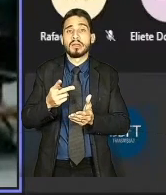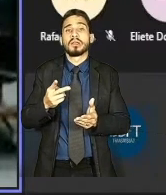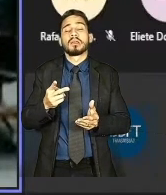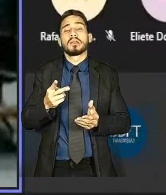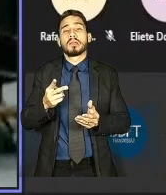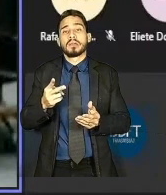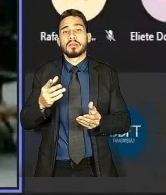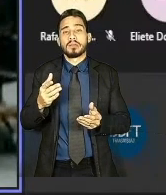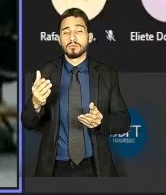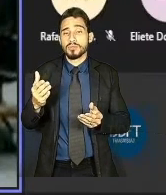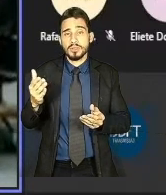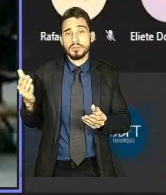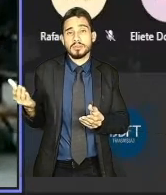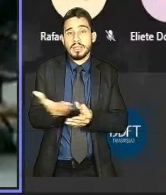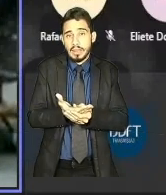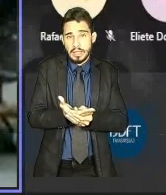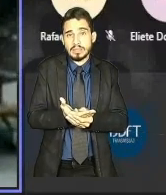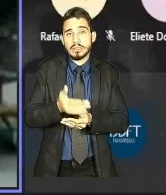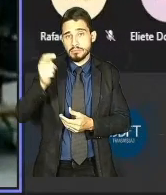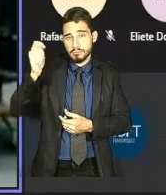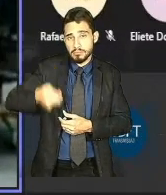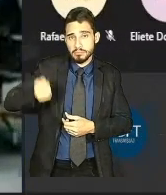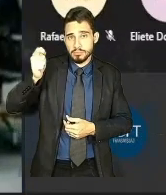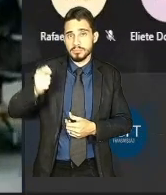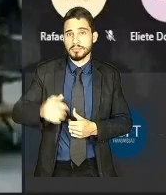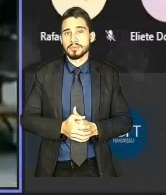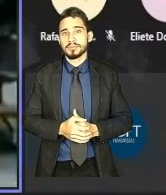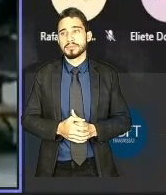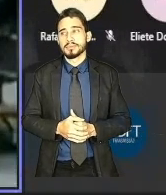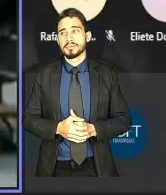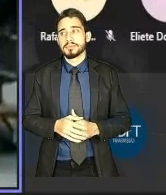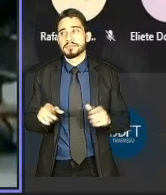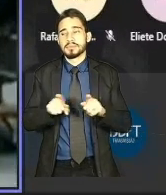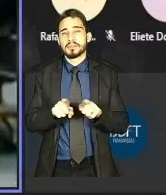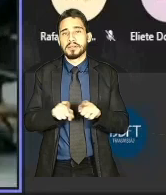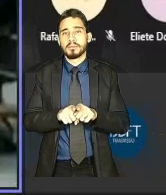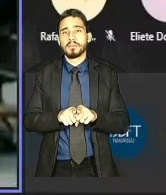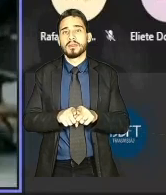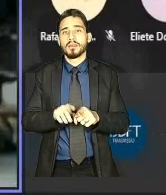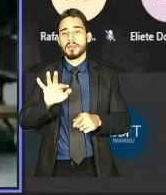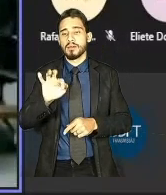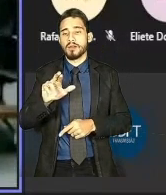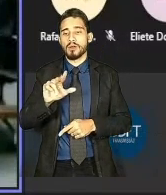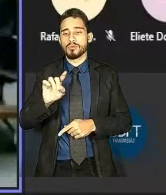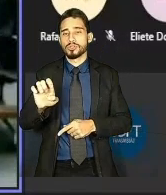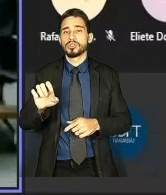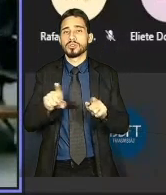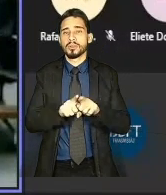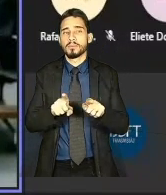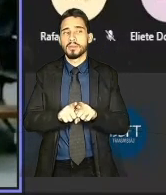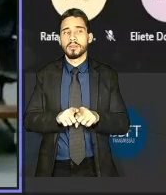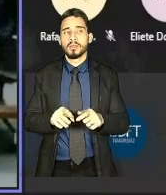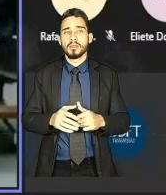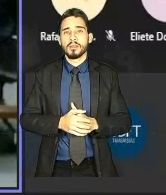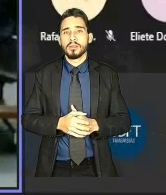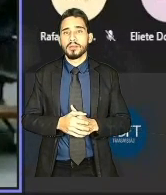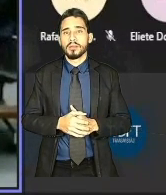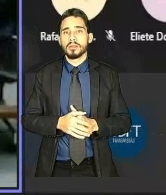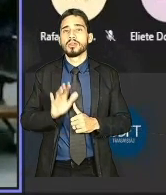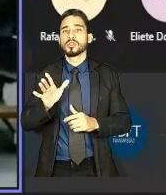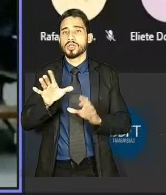mantendo a sentença por seus próprios fundamentos. E há fraudes e fraudes, né? Evidentemente, todos nós conhecemos